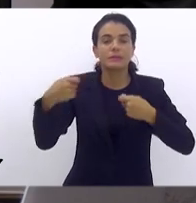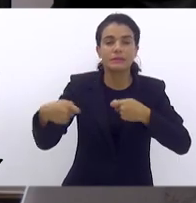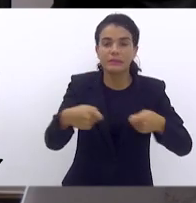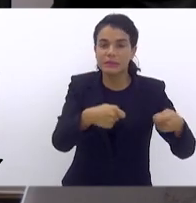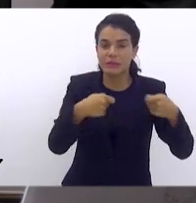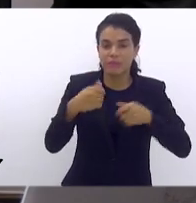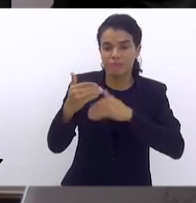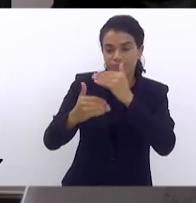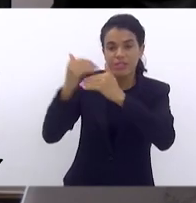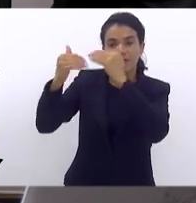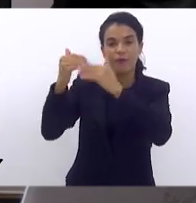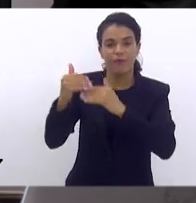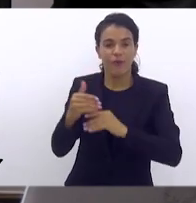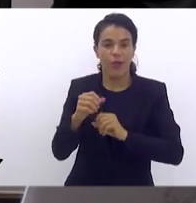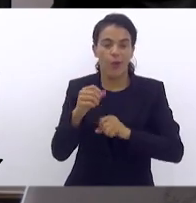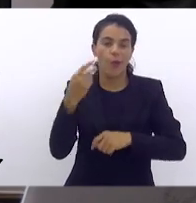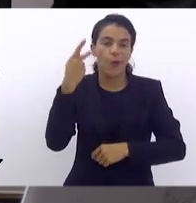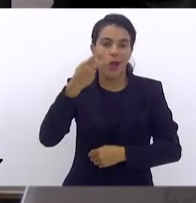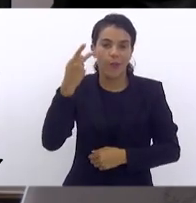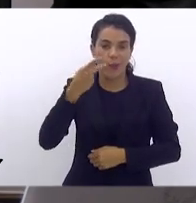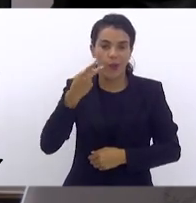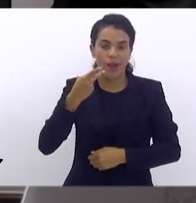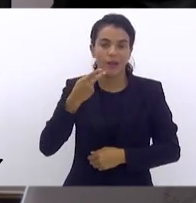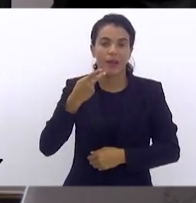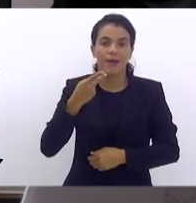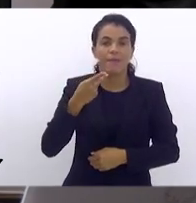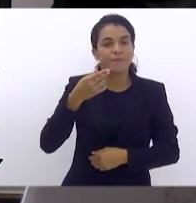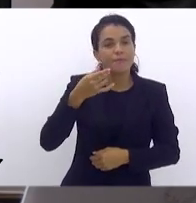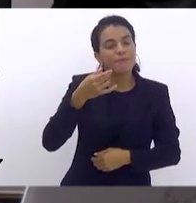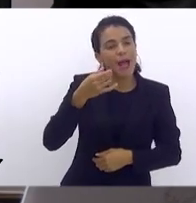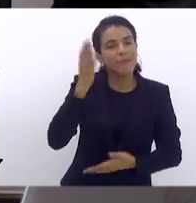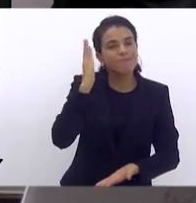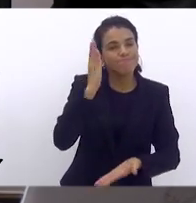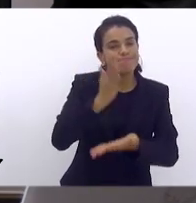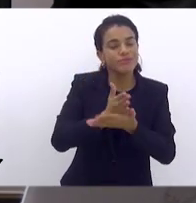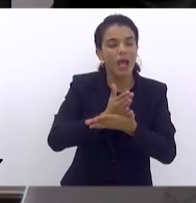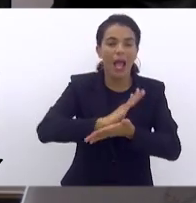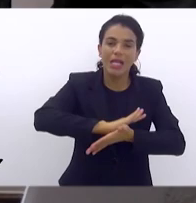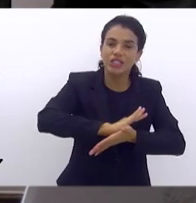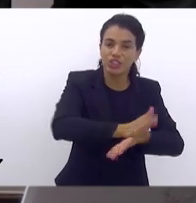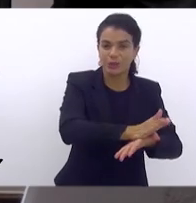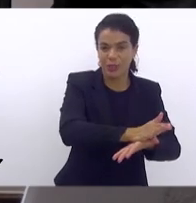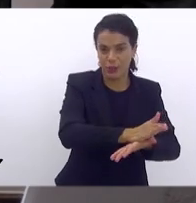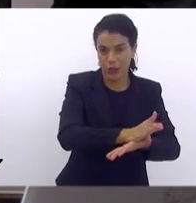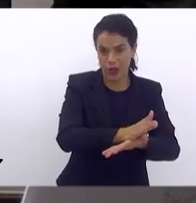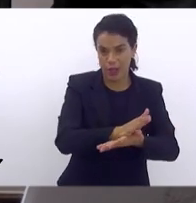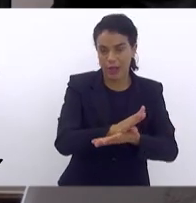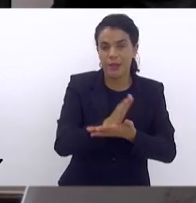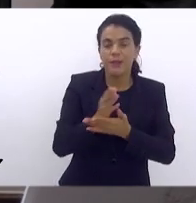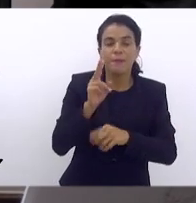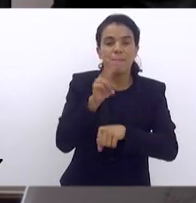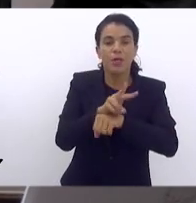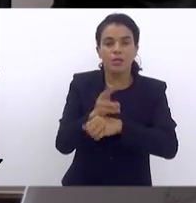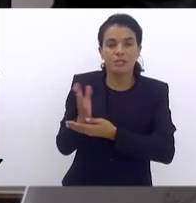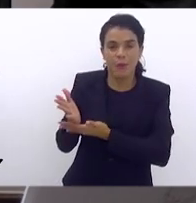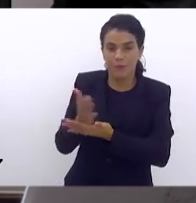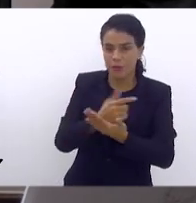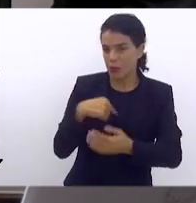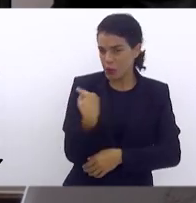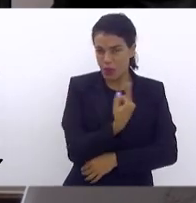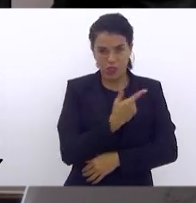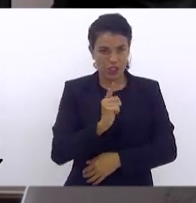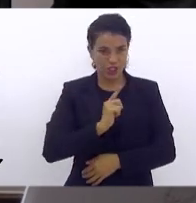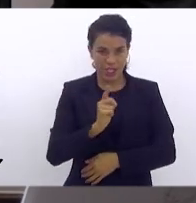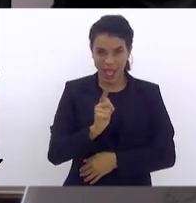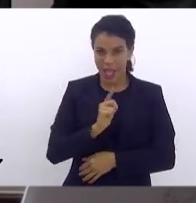da gente desenvolver uma política antes de criminatória de proteção de dados o que isso significa é Todos nós temos dados pessoais